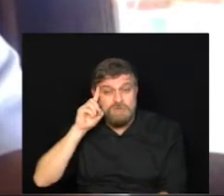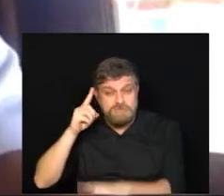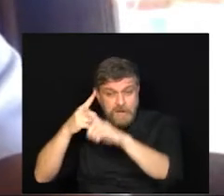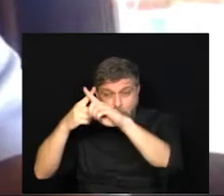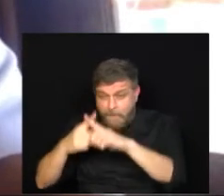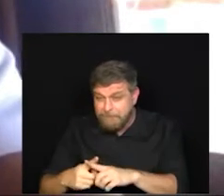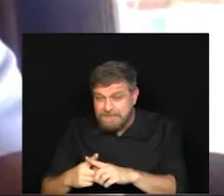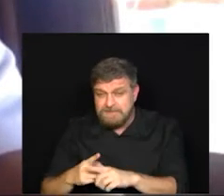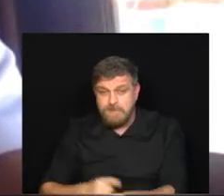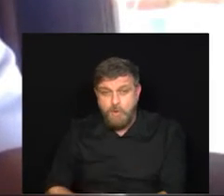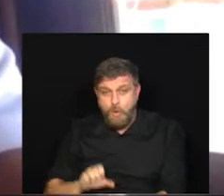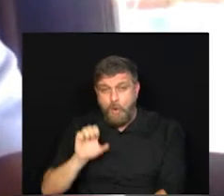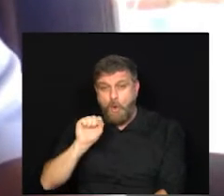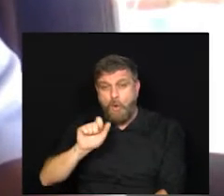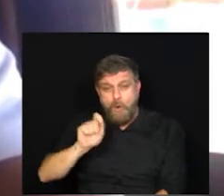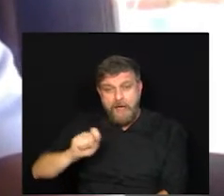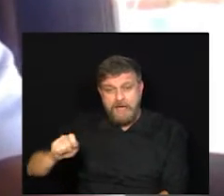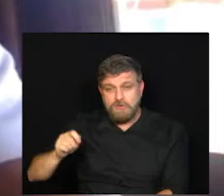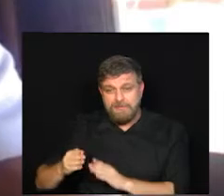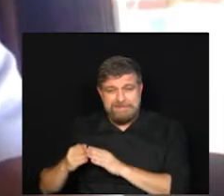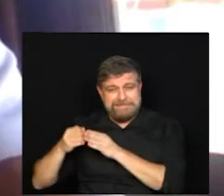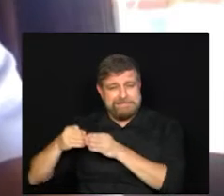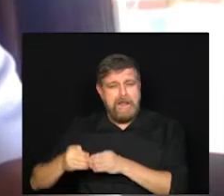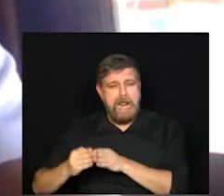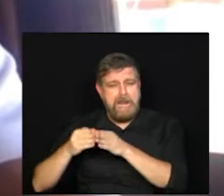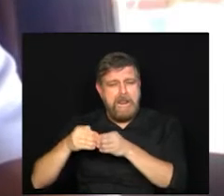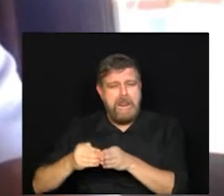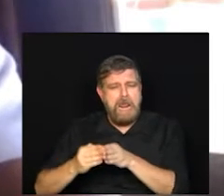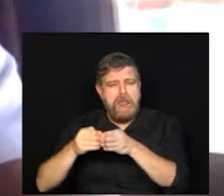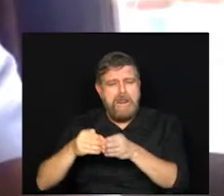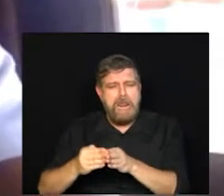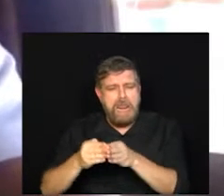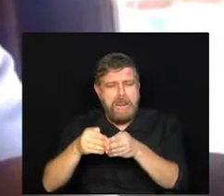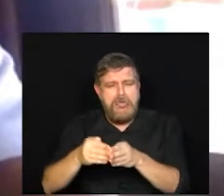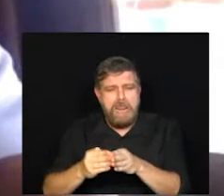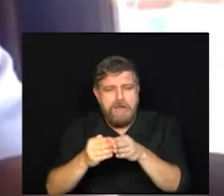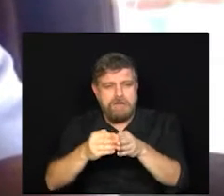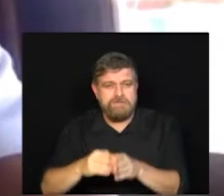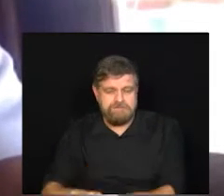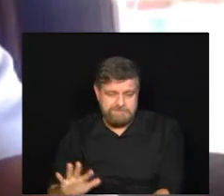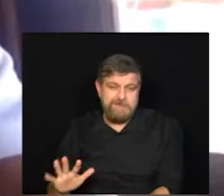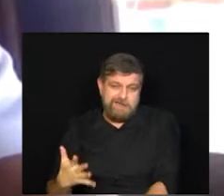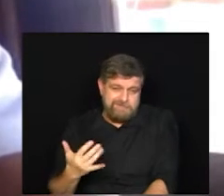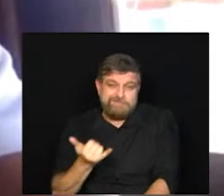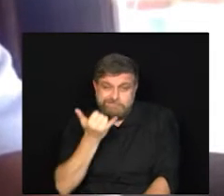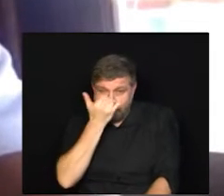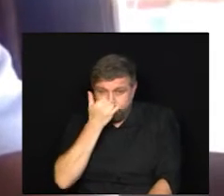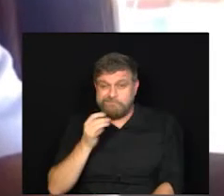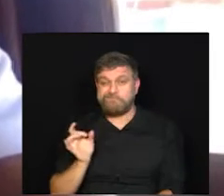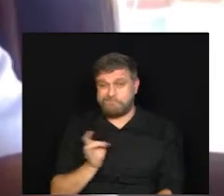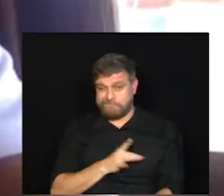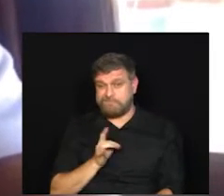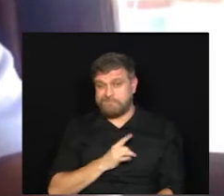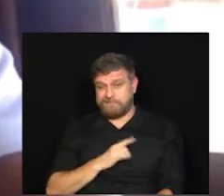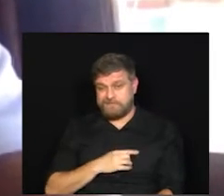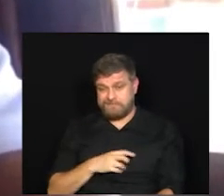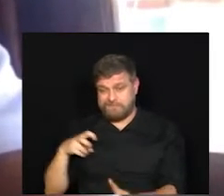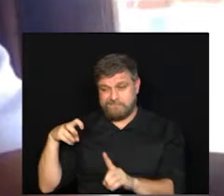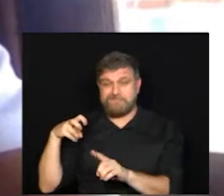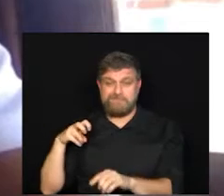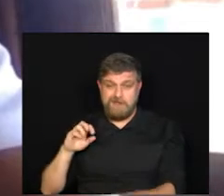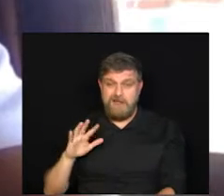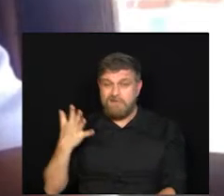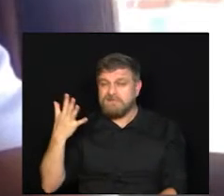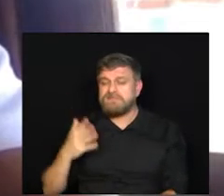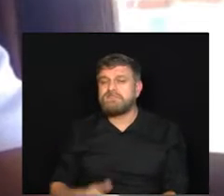que os caras ficam 8 meses navegando. Então, nossa, em certos momentos vai passar por perrengue, não tem como. Alguma